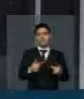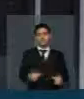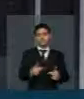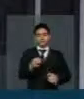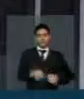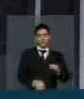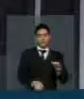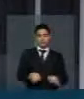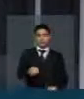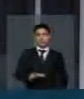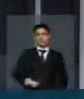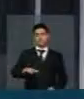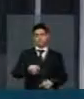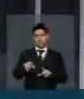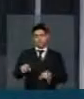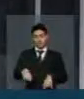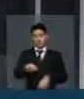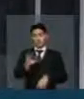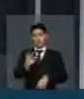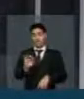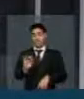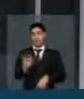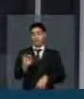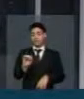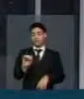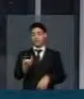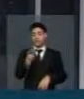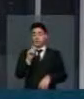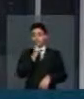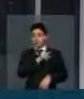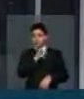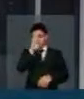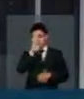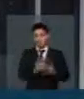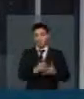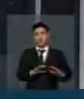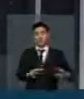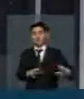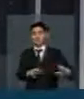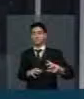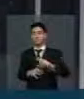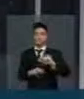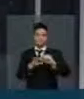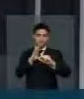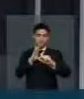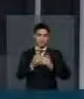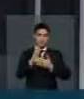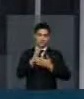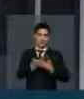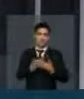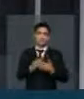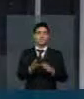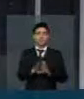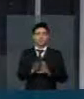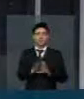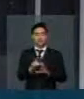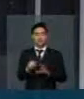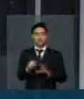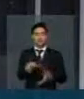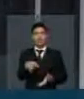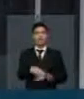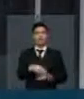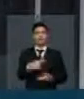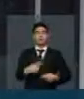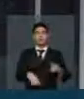A FETAG conseguiu, ao longo do tempo, conquistar a confiança de seus filiados. E a unidade política necessária tem